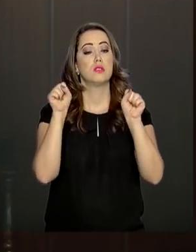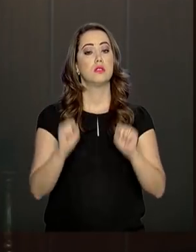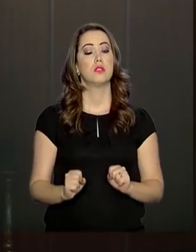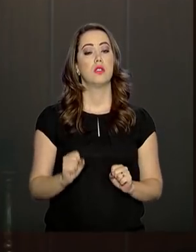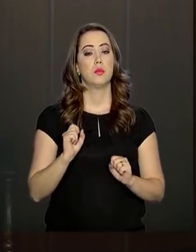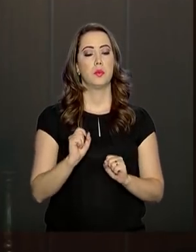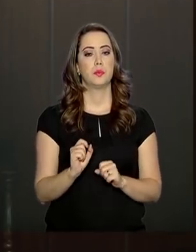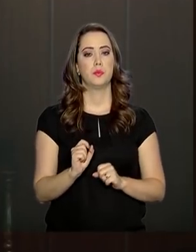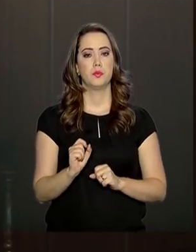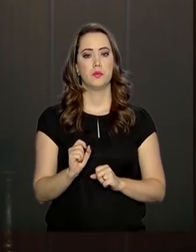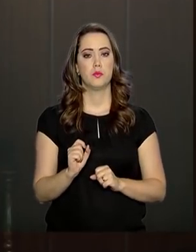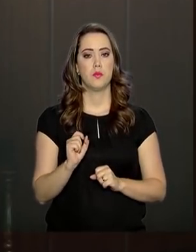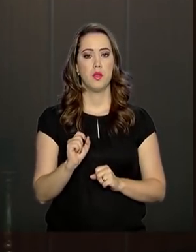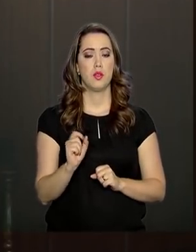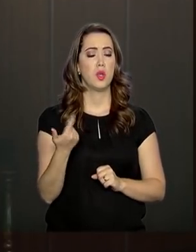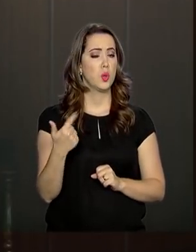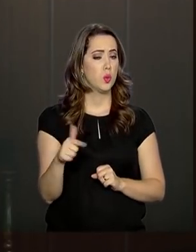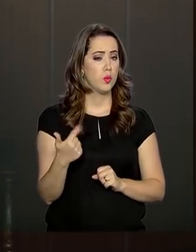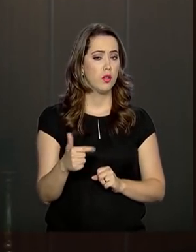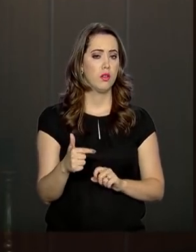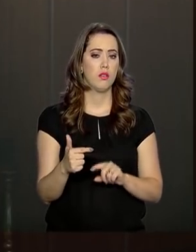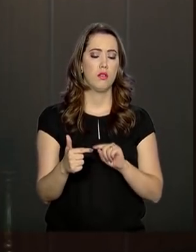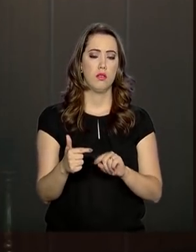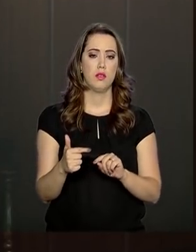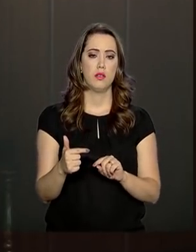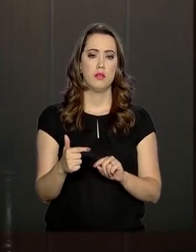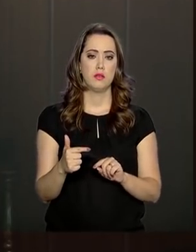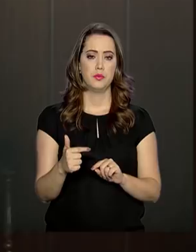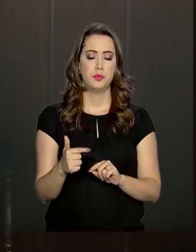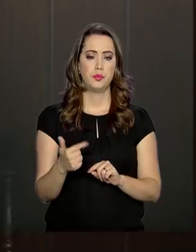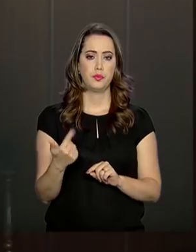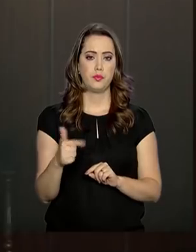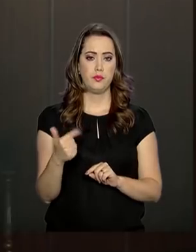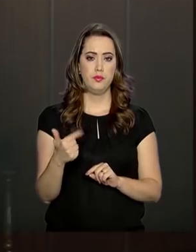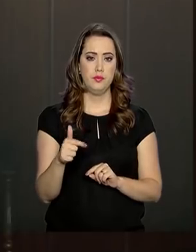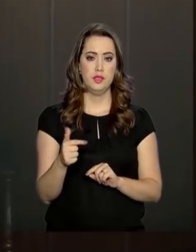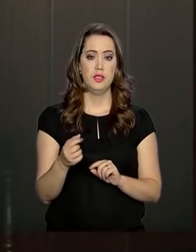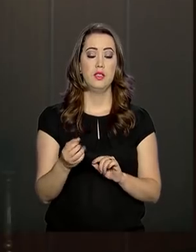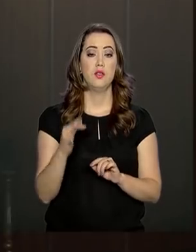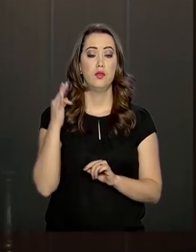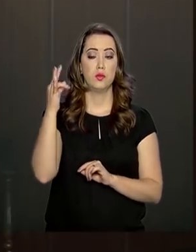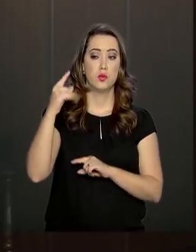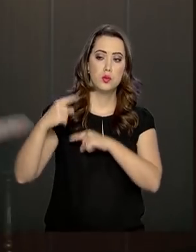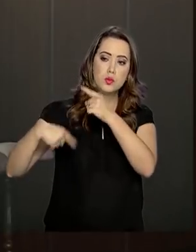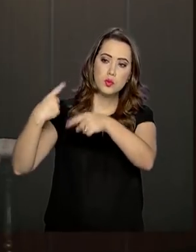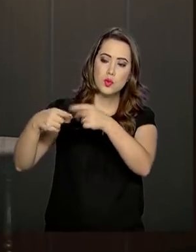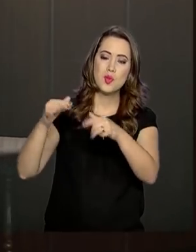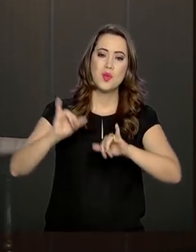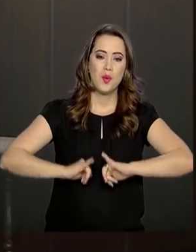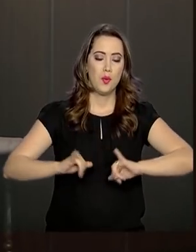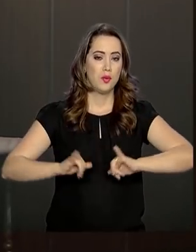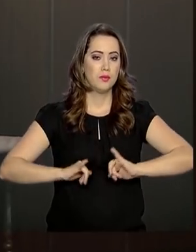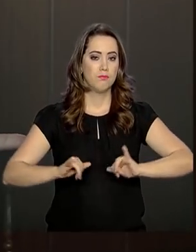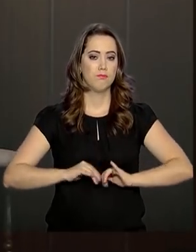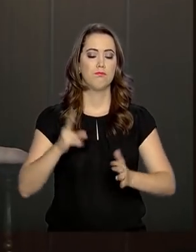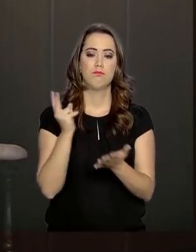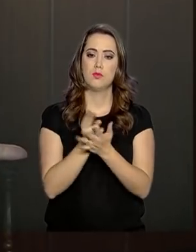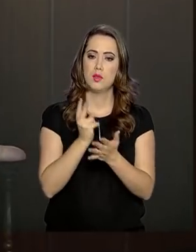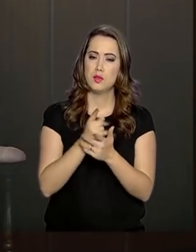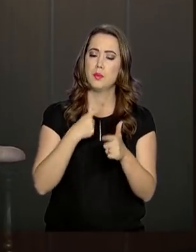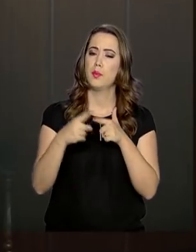para que não tenhamos as gerações futuras sofrendo dessa mesma ameaça